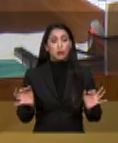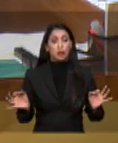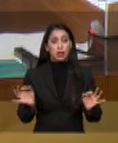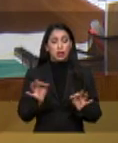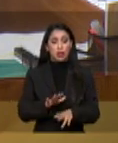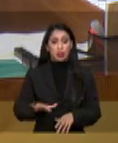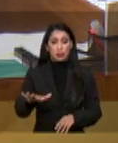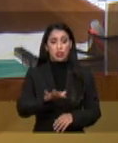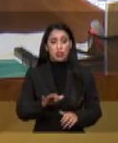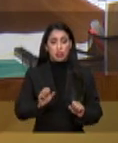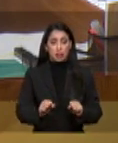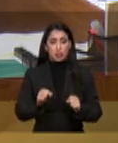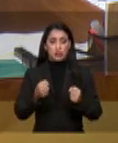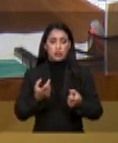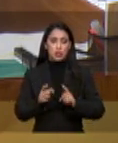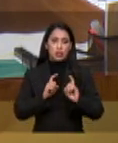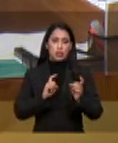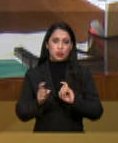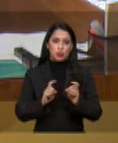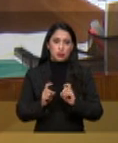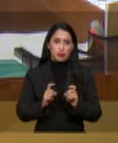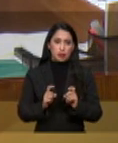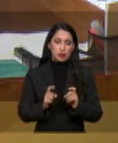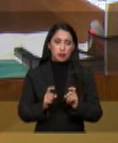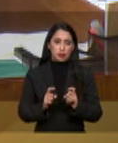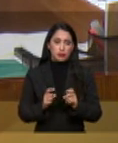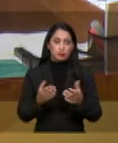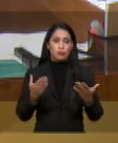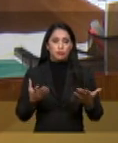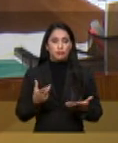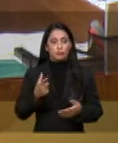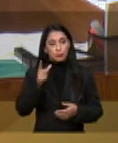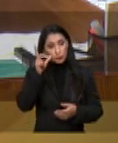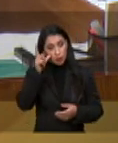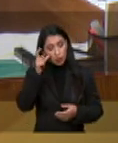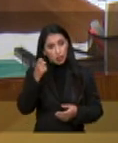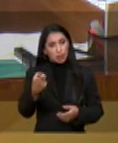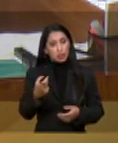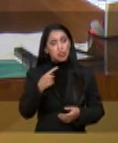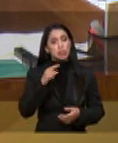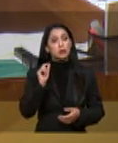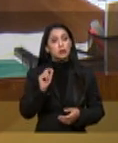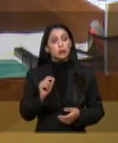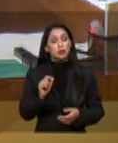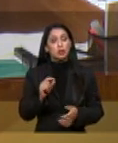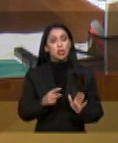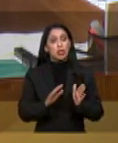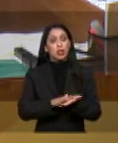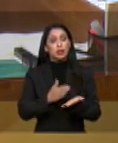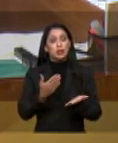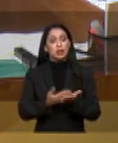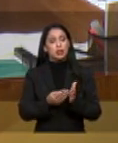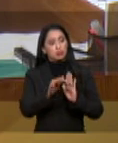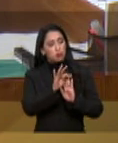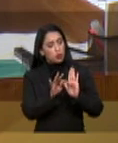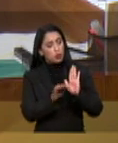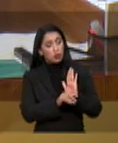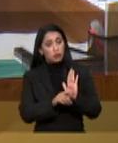esfera de defesa administrativa. Digo isso em atenção aos eventuais reflexos da interpretação conforme